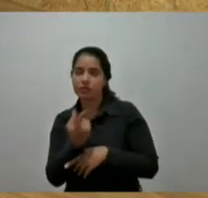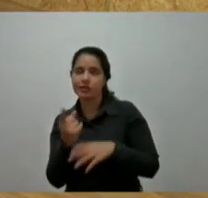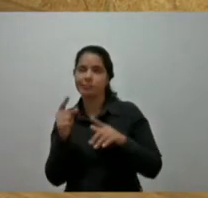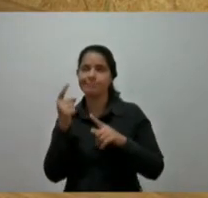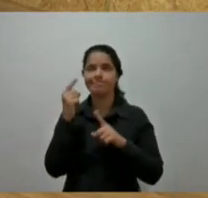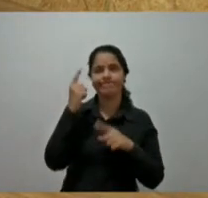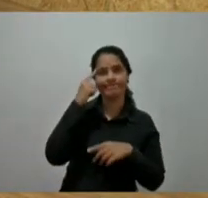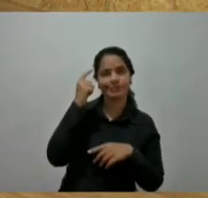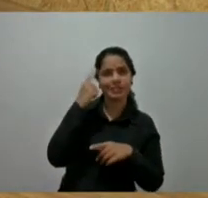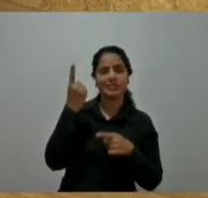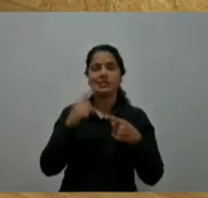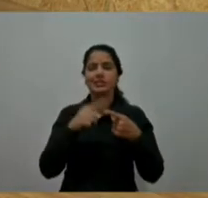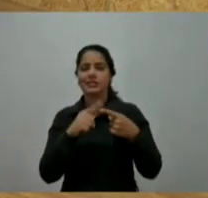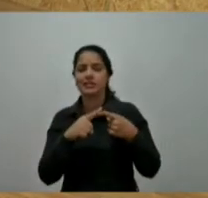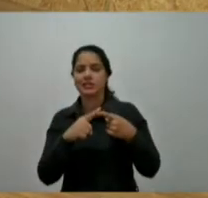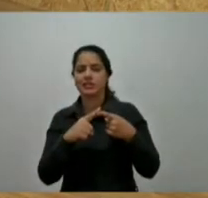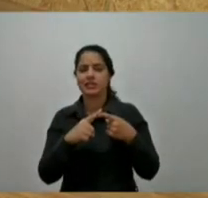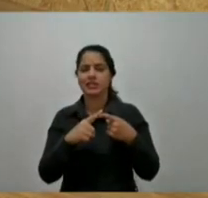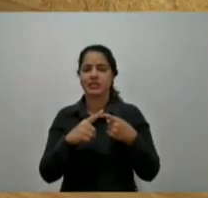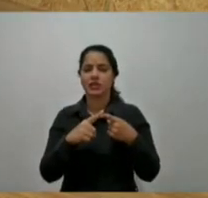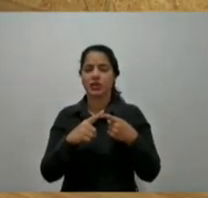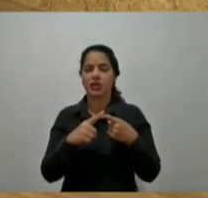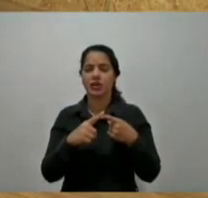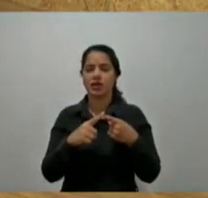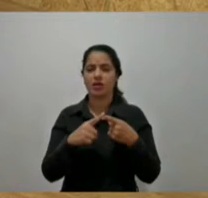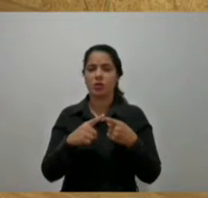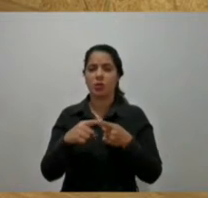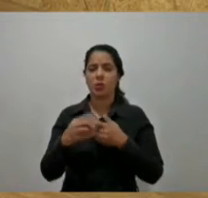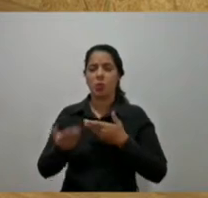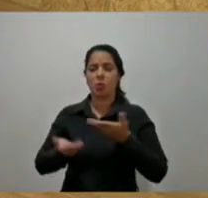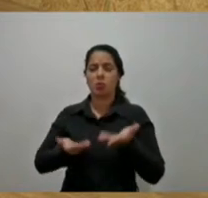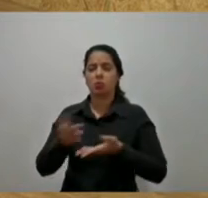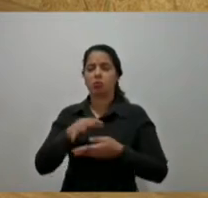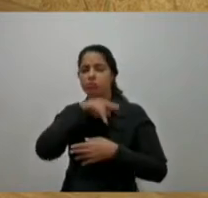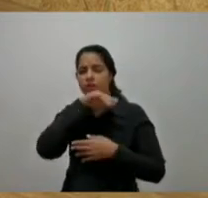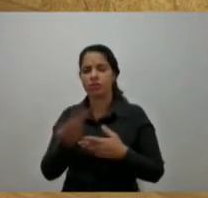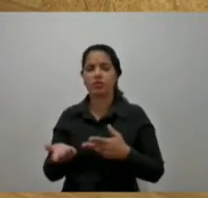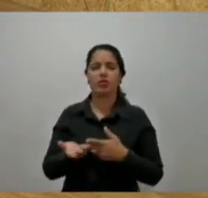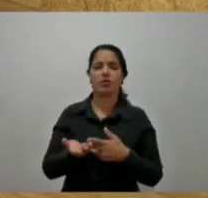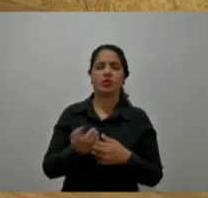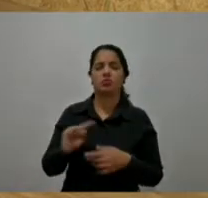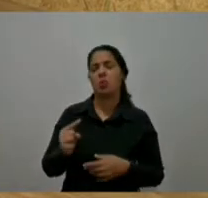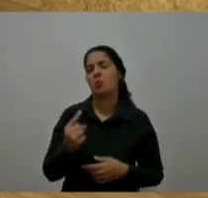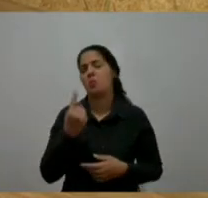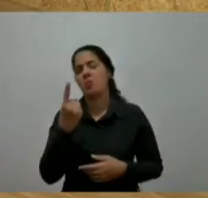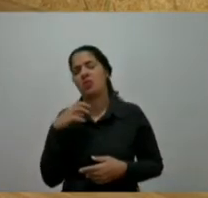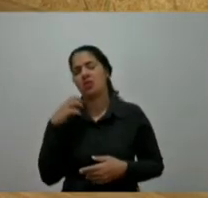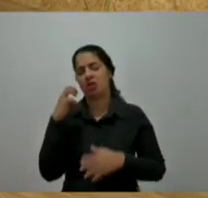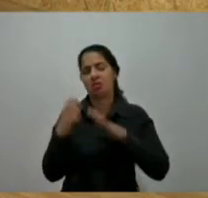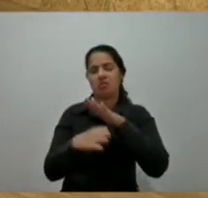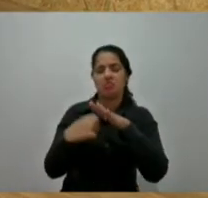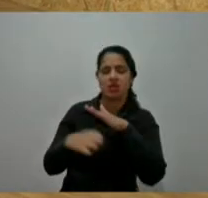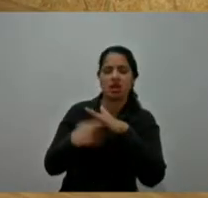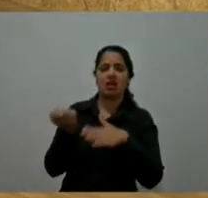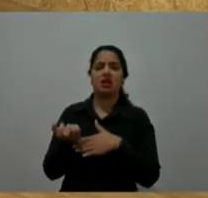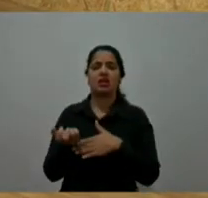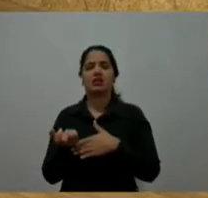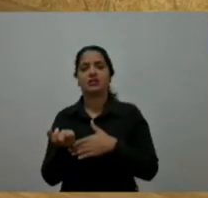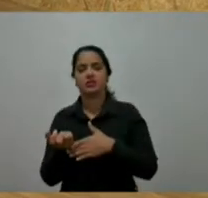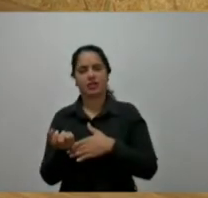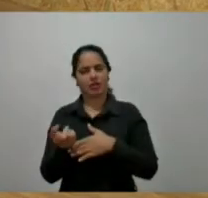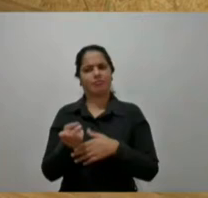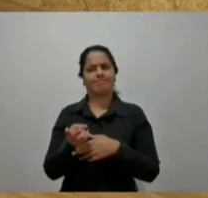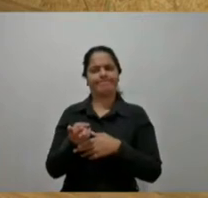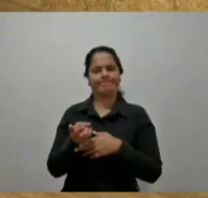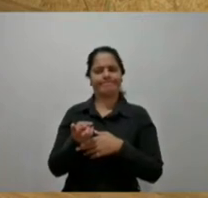aspas, o cliente, trata mal porque eu posso, porque eu sou monopólio, porque não tem jeito, tá, não sei o quê. Opa, eu fico de